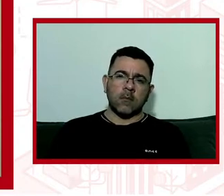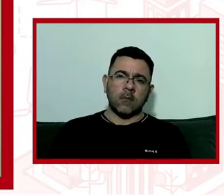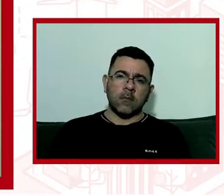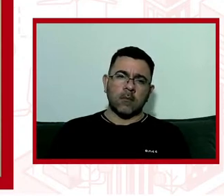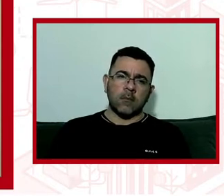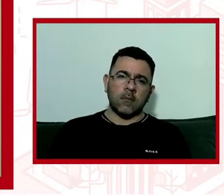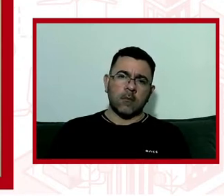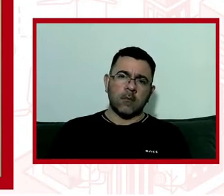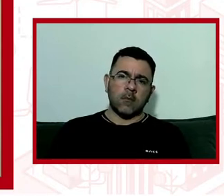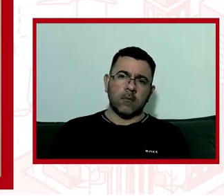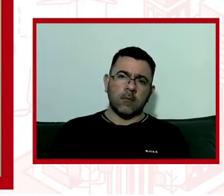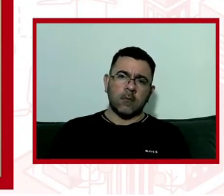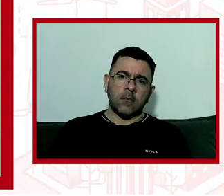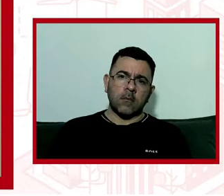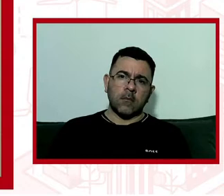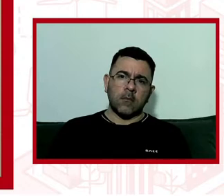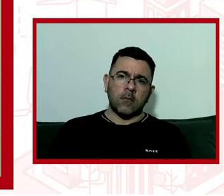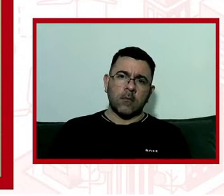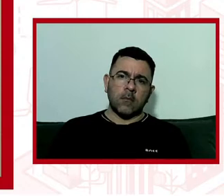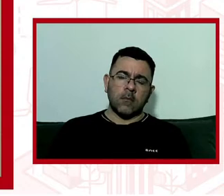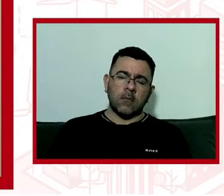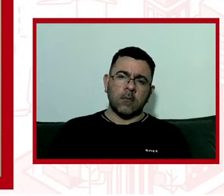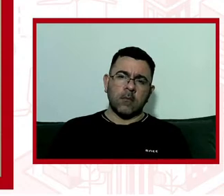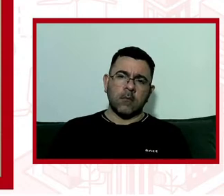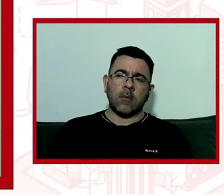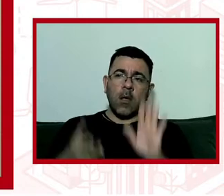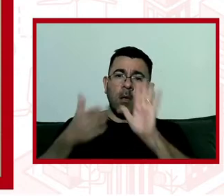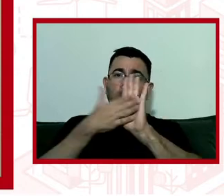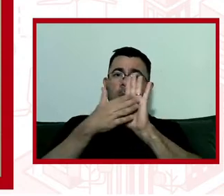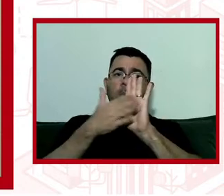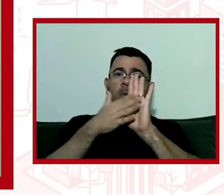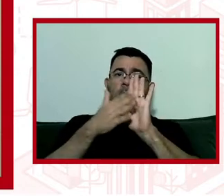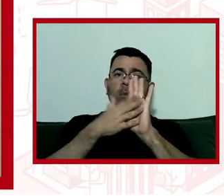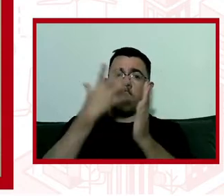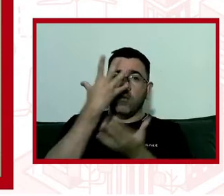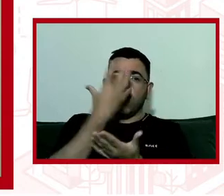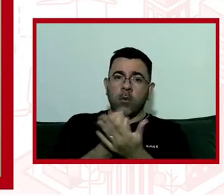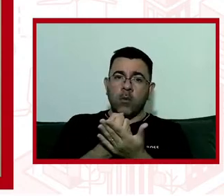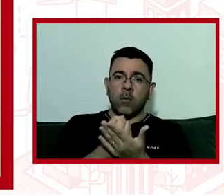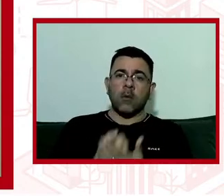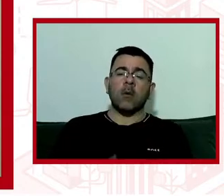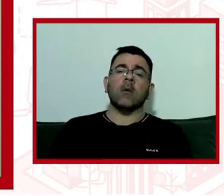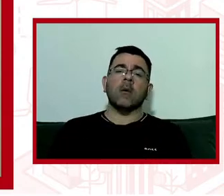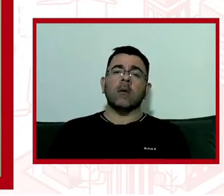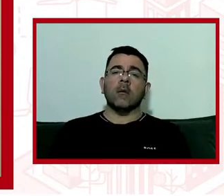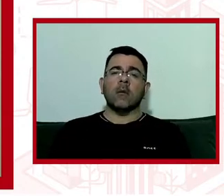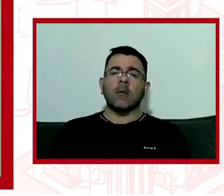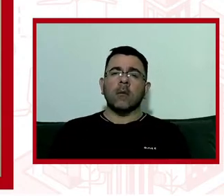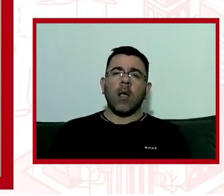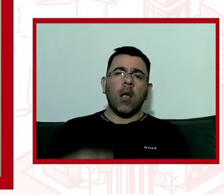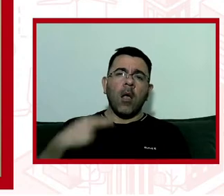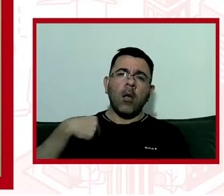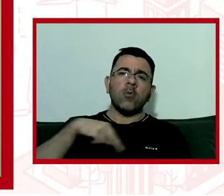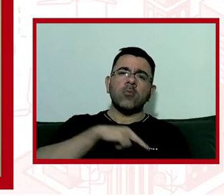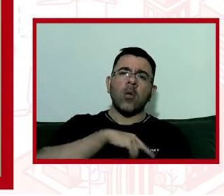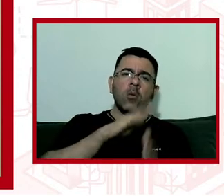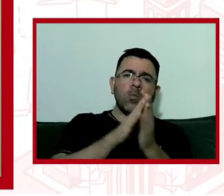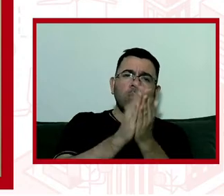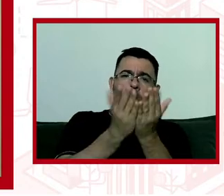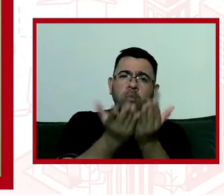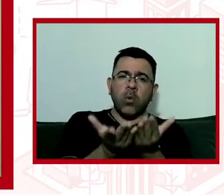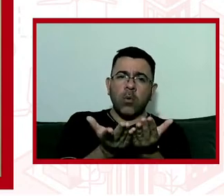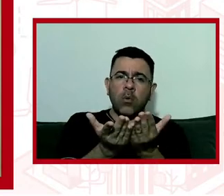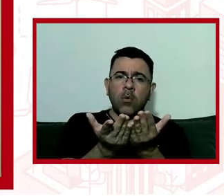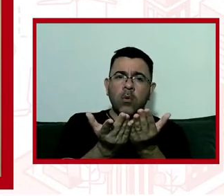que vocês mandaram né e a gente mandou pro pessoal que tá inscrito no curso é a gente tem umas cartilhas já feitas mas eu até lancei numa